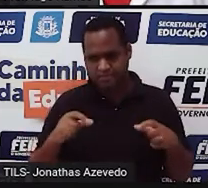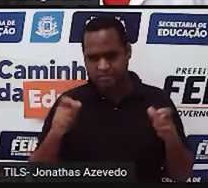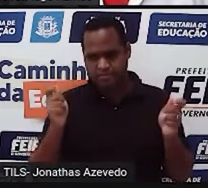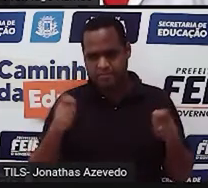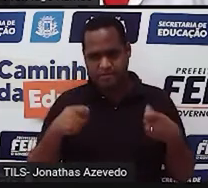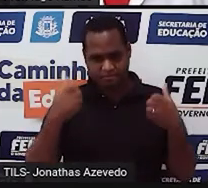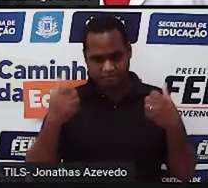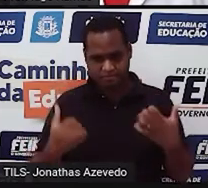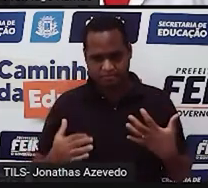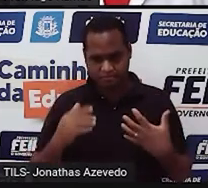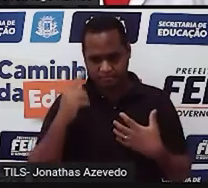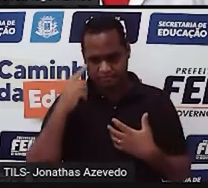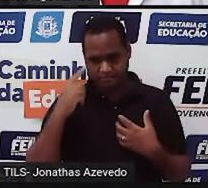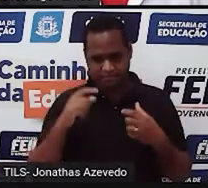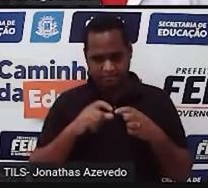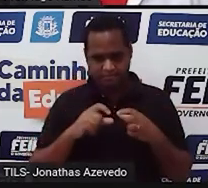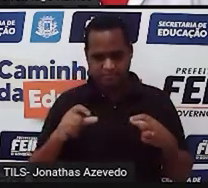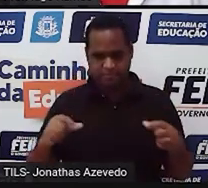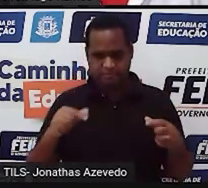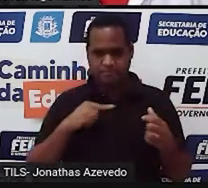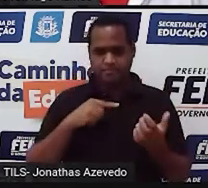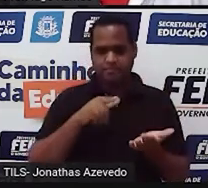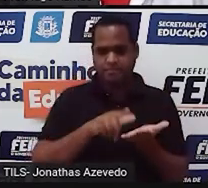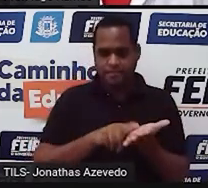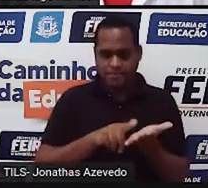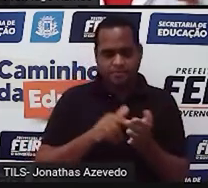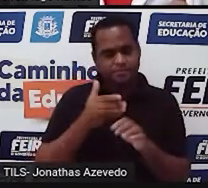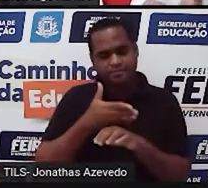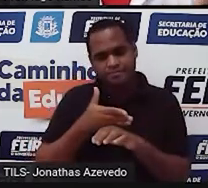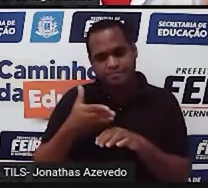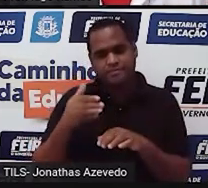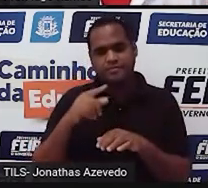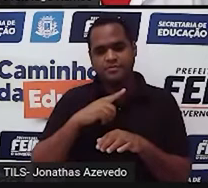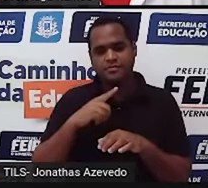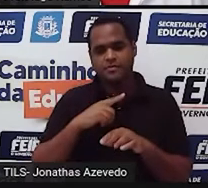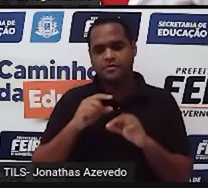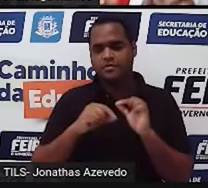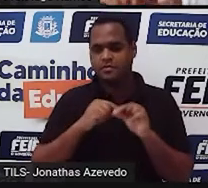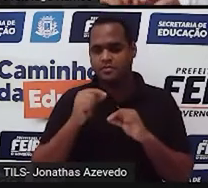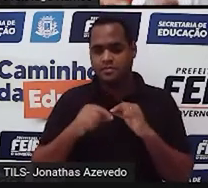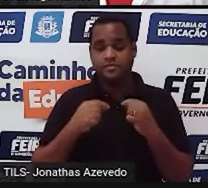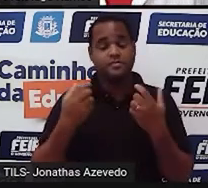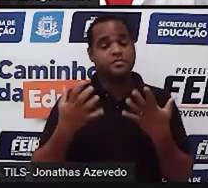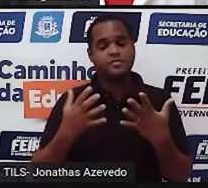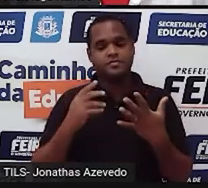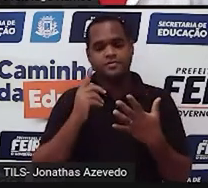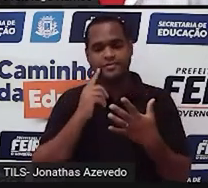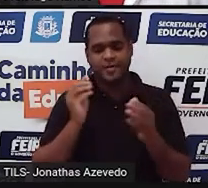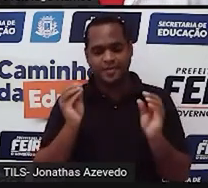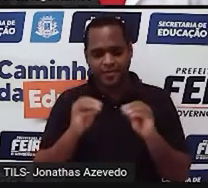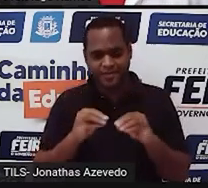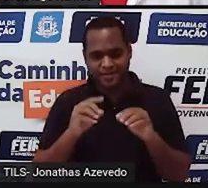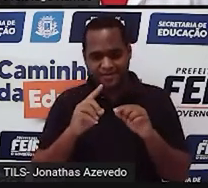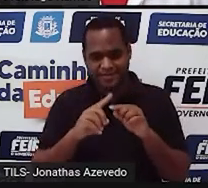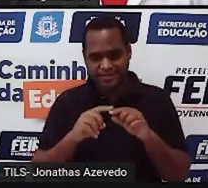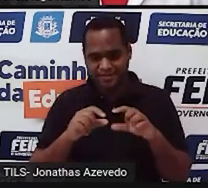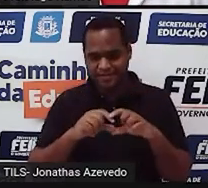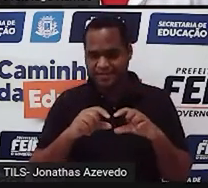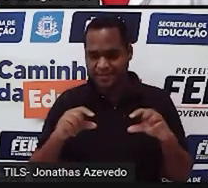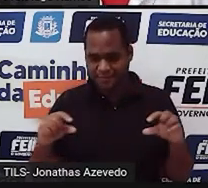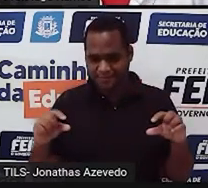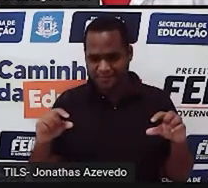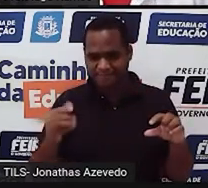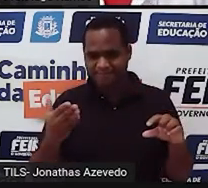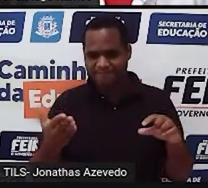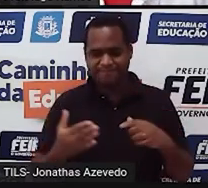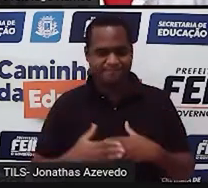posicionar ela em cima de uma folha de papel em branco né Pega um papel em branco e coloca a régua ali em cima tá